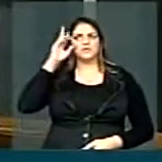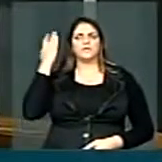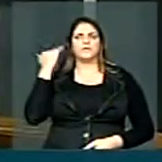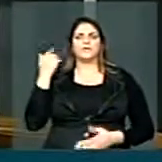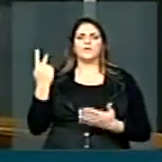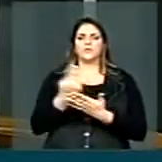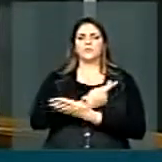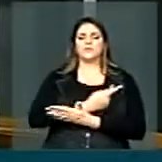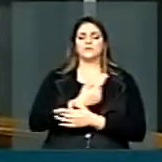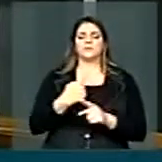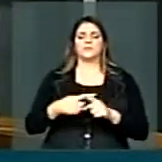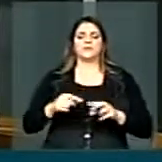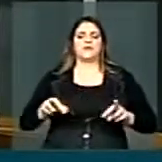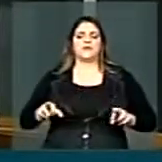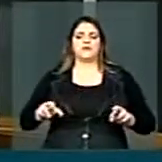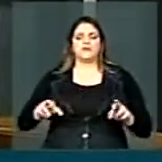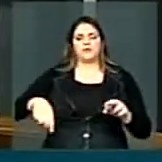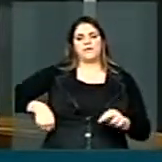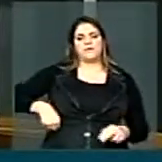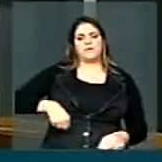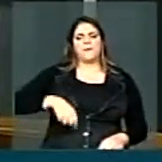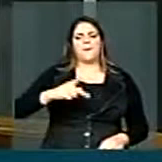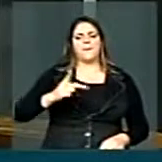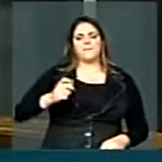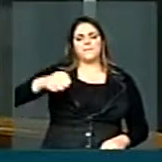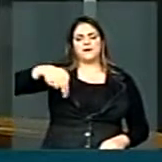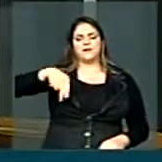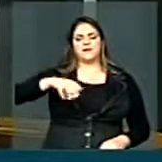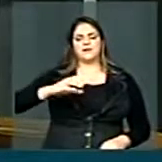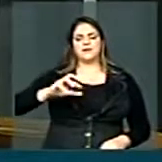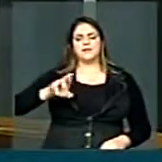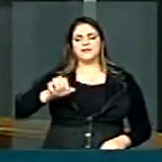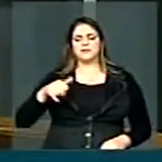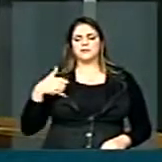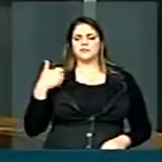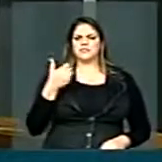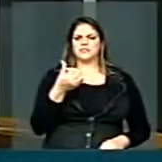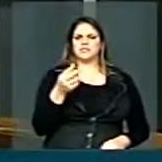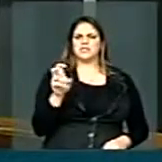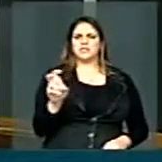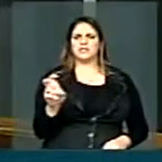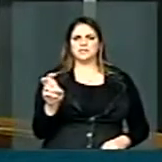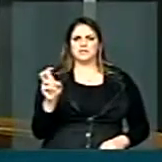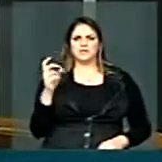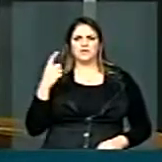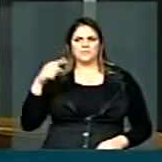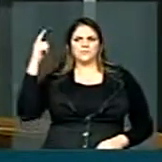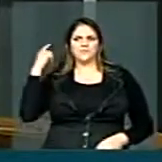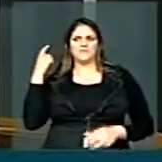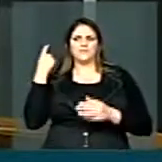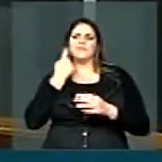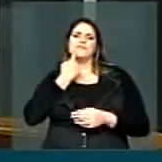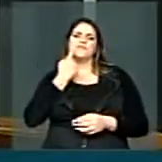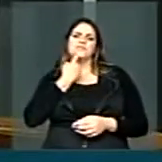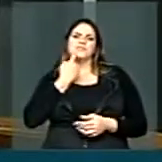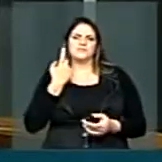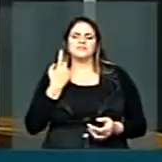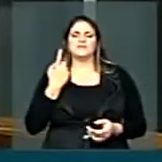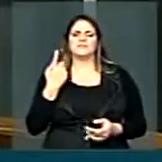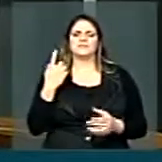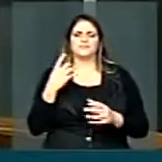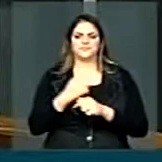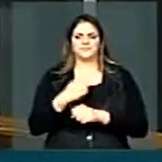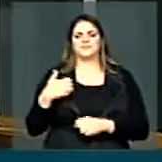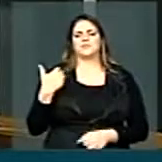de câncer de pâncreas, aos 65 anos de idade, completados nesta sexta-feira passada. Jornalista